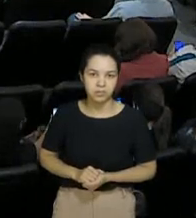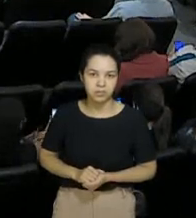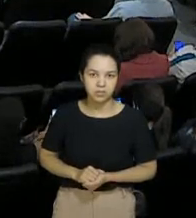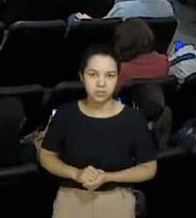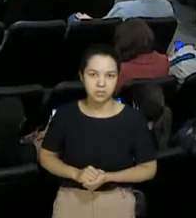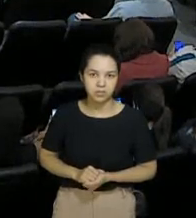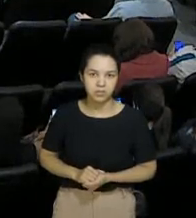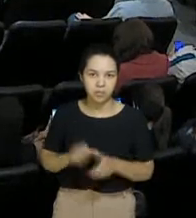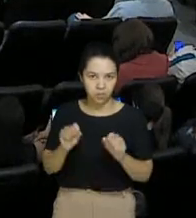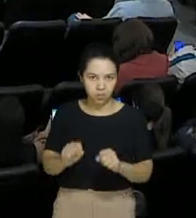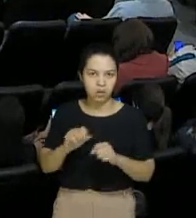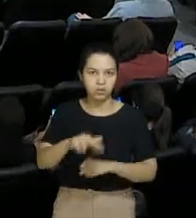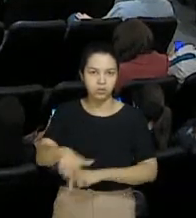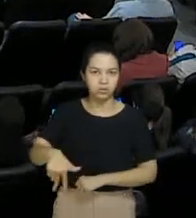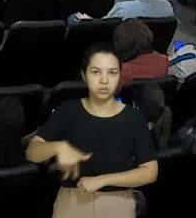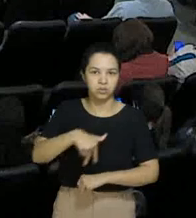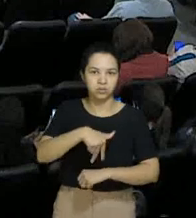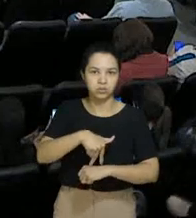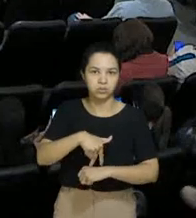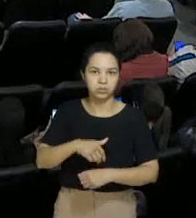Pode subir. Pode.